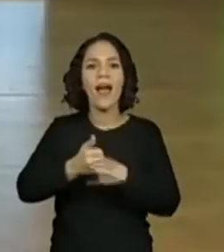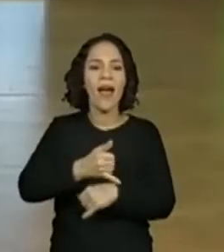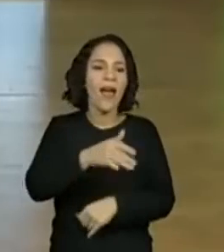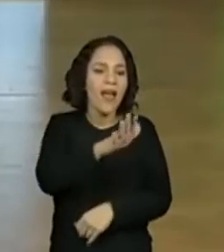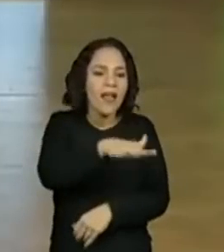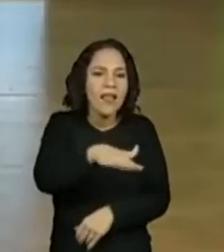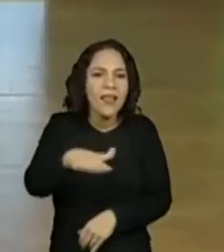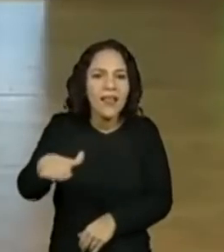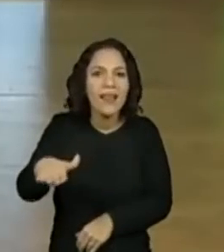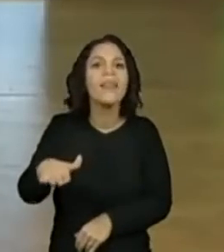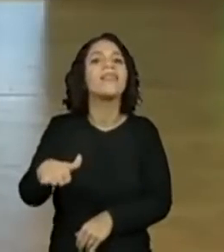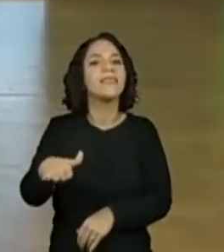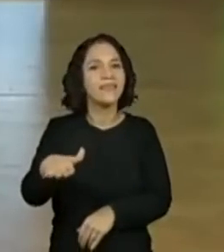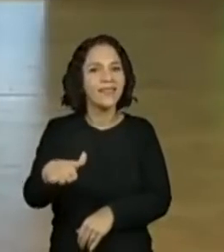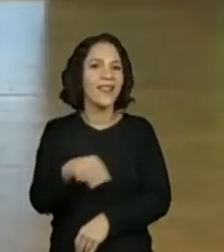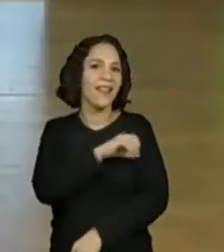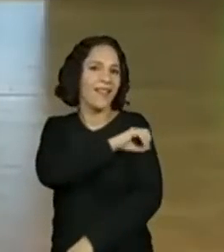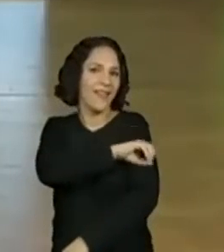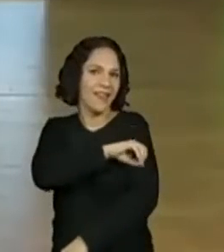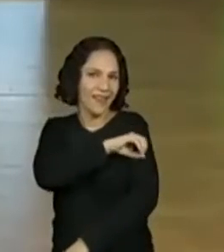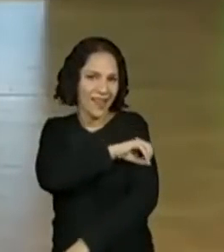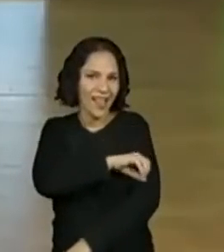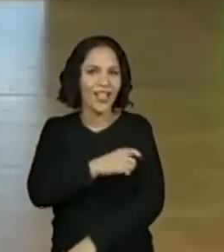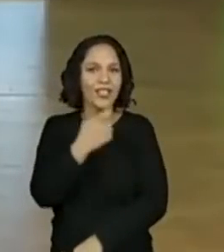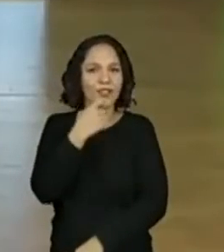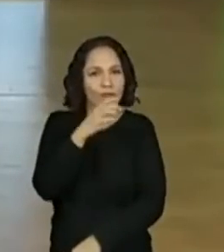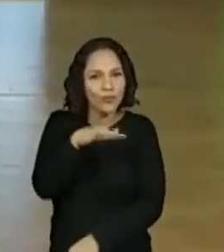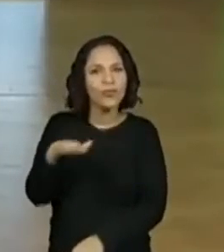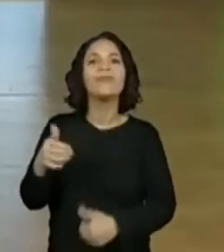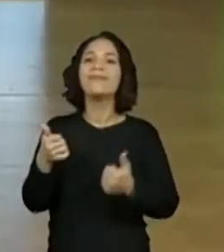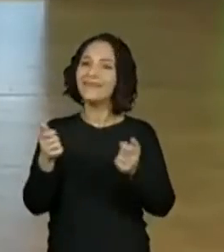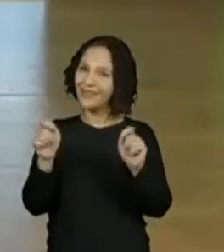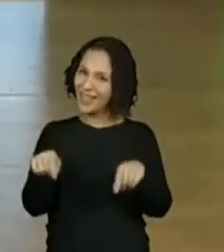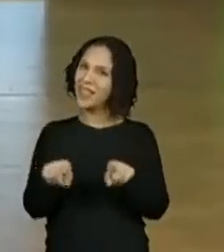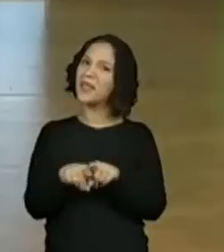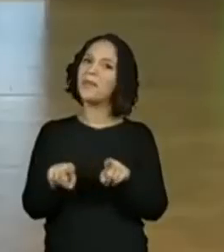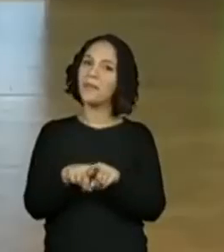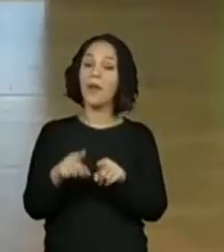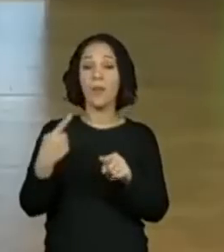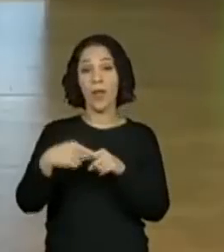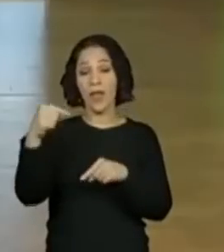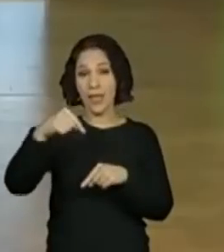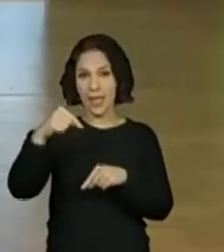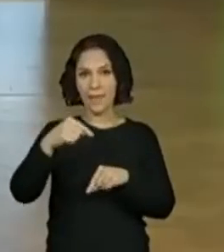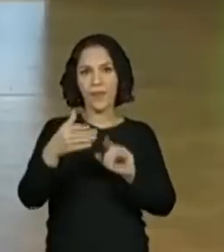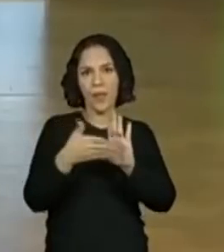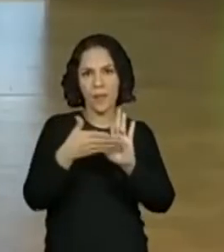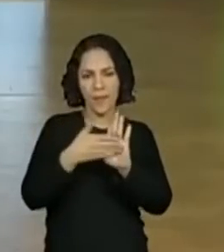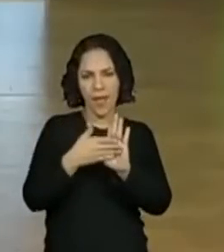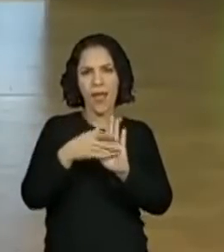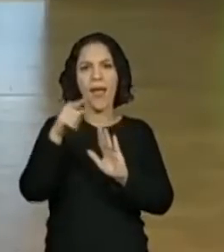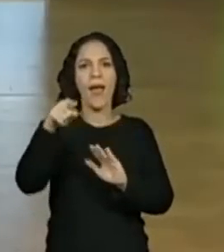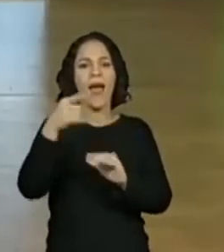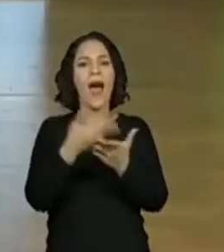com certeza. E dá para fazer com outras coisas. No caso, a proposta Nossa, da aula são figuras geométricas, dá. Mas dá para fazer com... Alfabeto. Alfabeto,